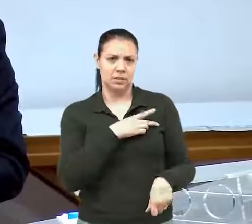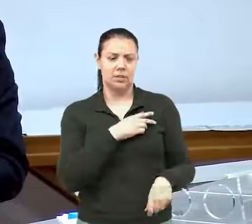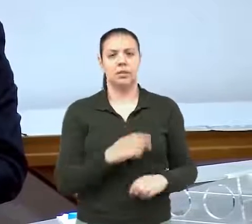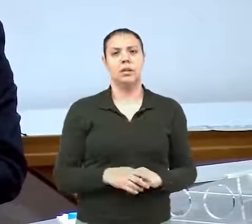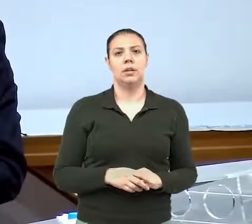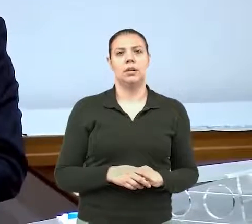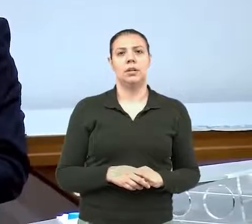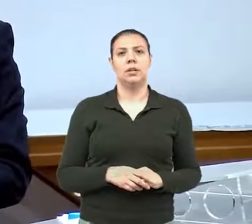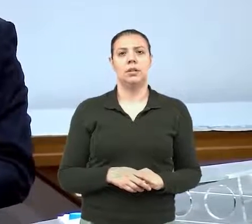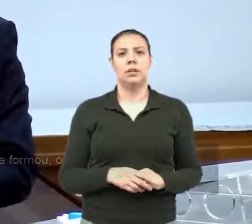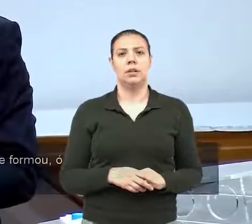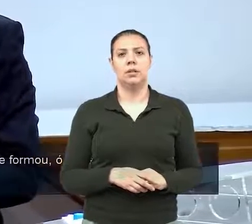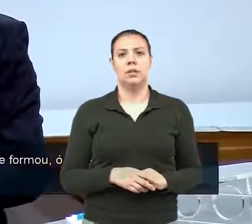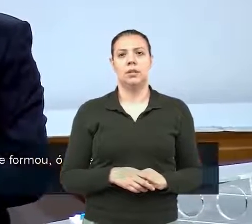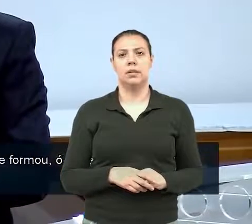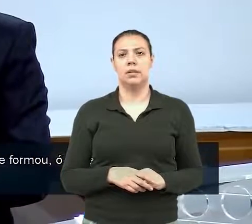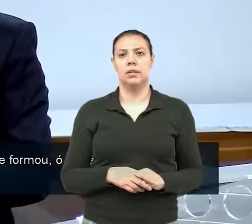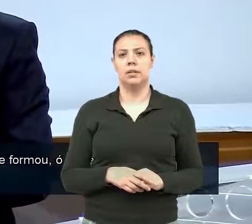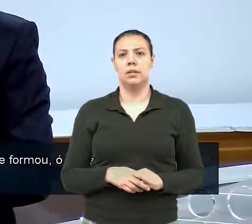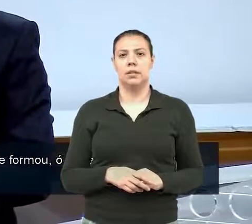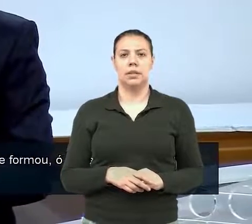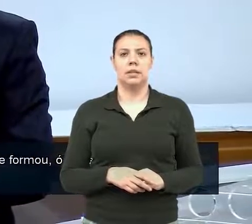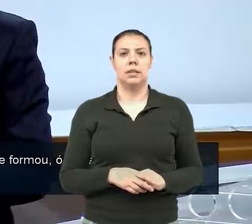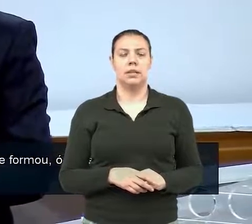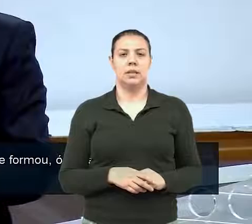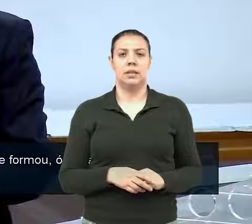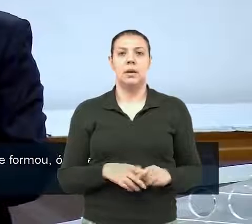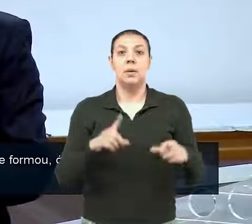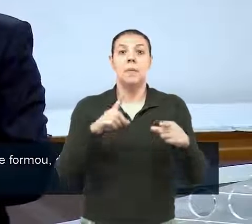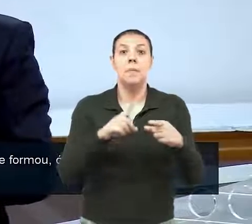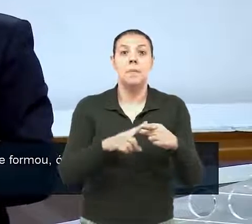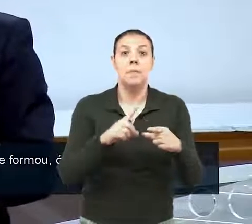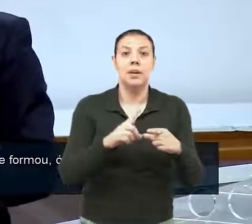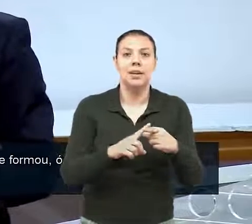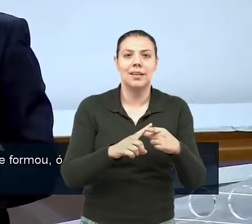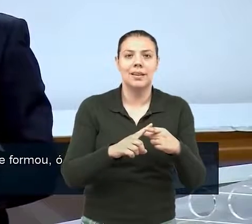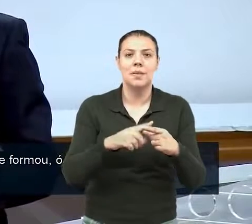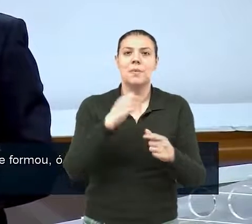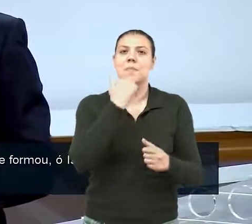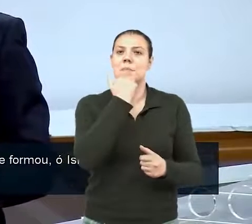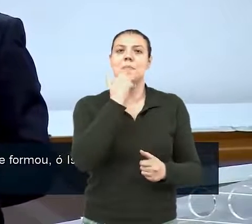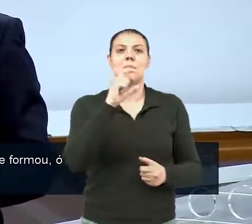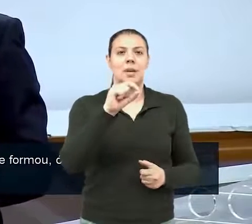ainda: você não precisa ter medo, não temas, porque eu te remi.